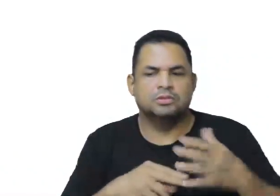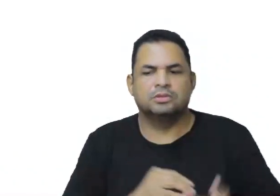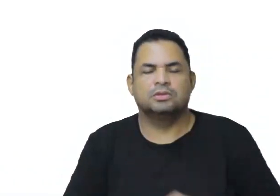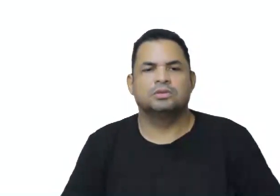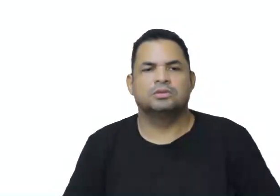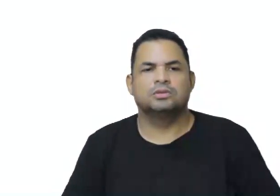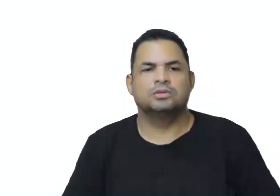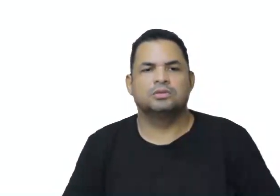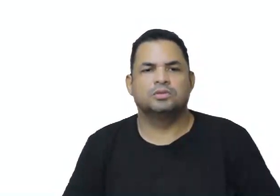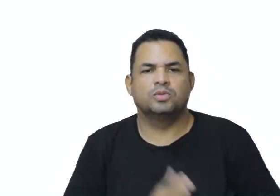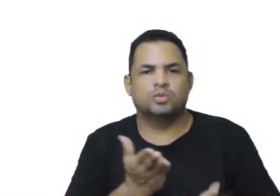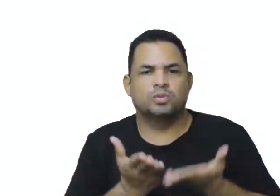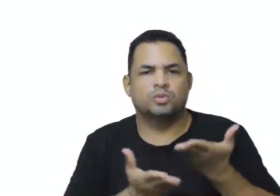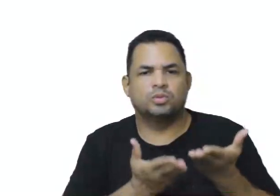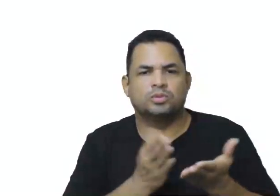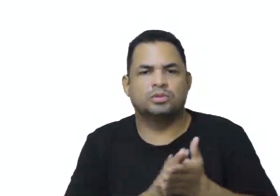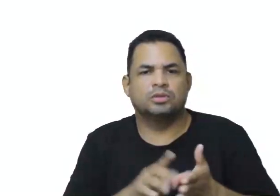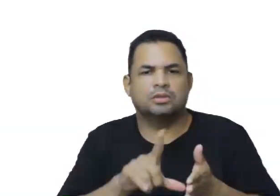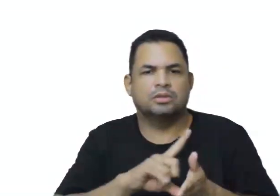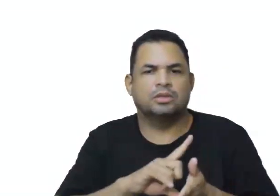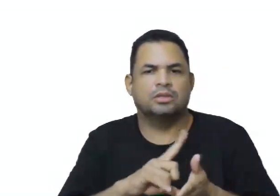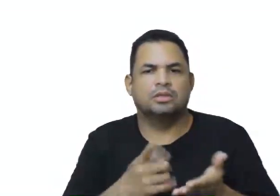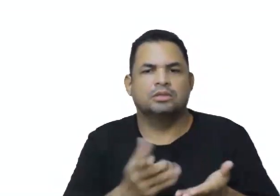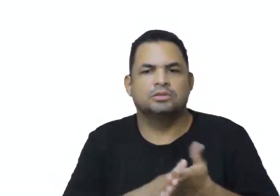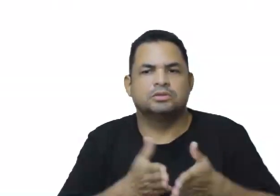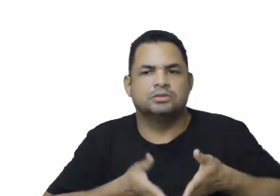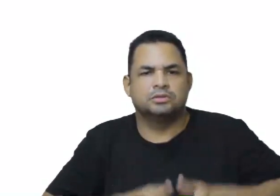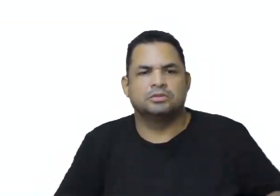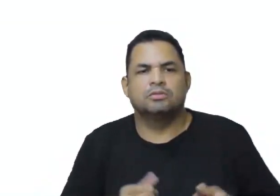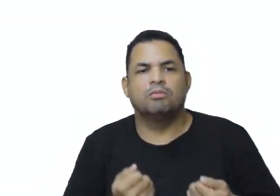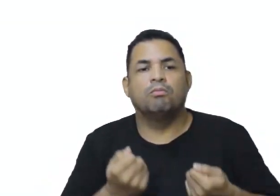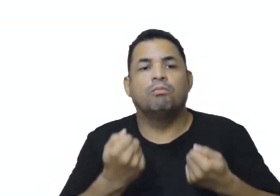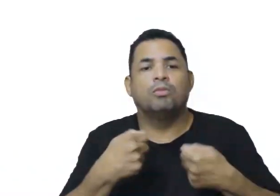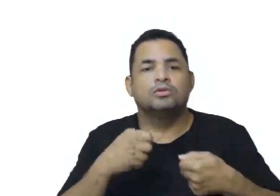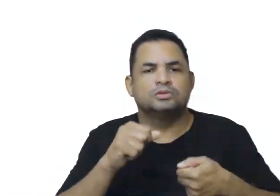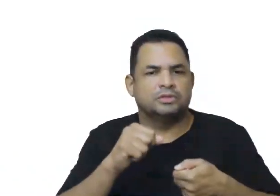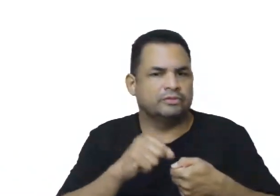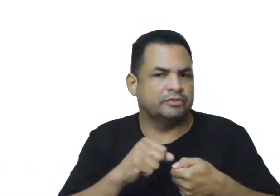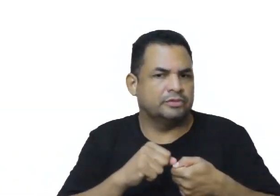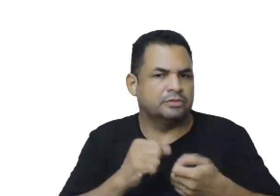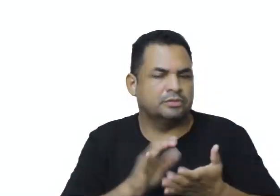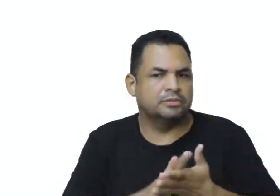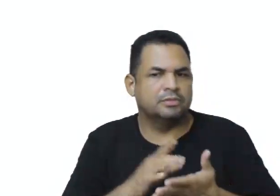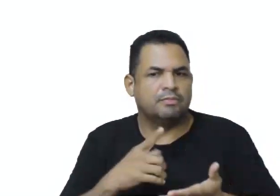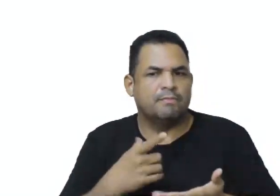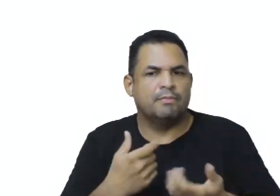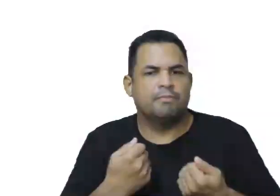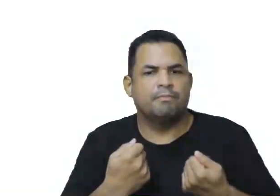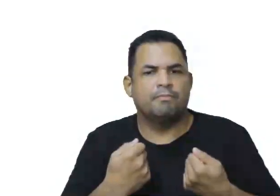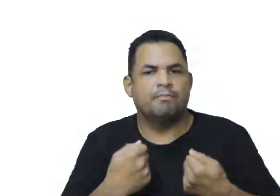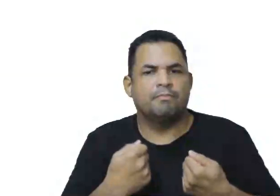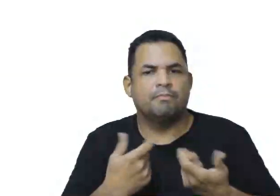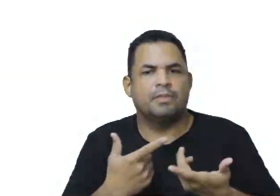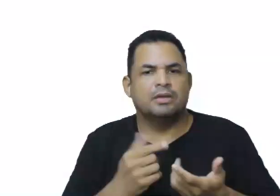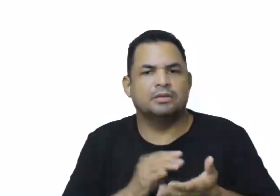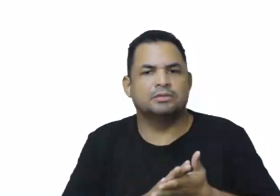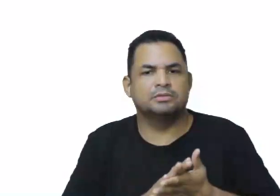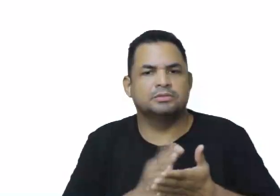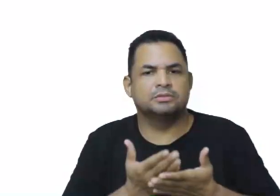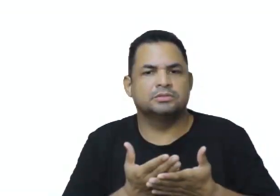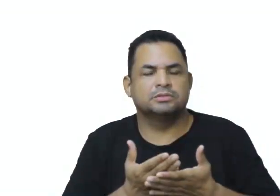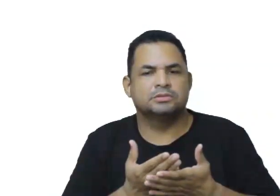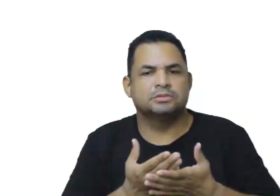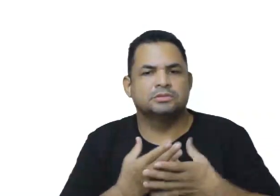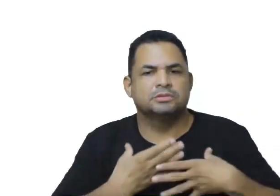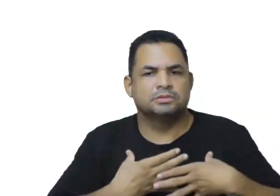o diagnóstico pré-natal pode ser realizado cedo o bastante para permitir o aborto seletivo, mas